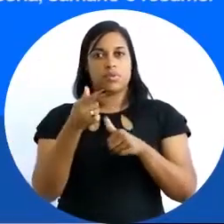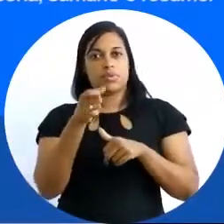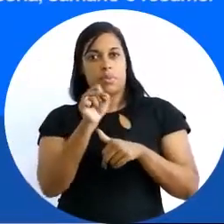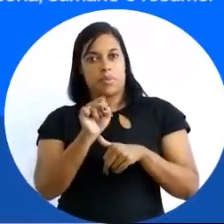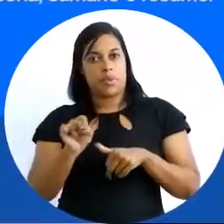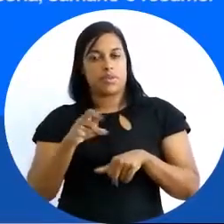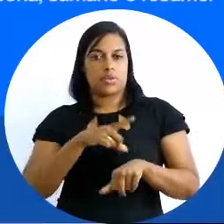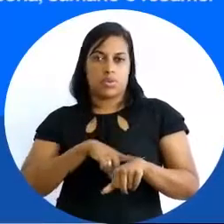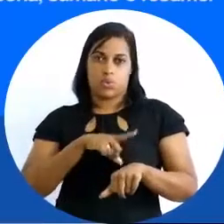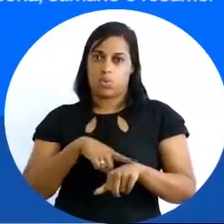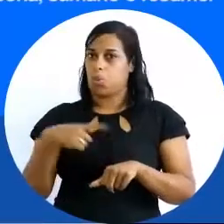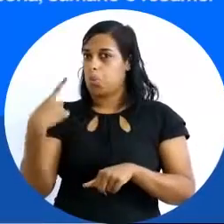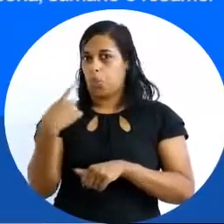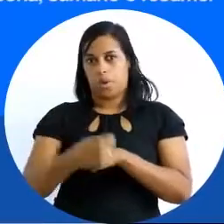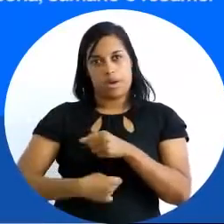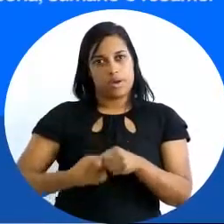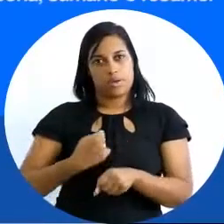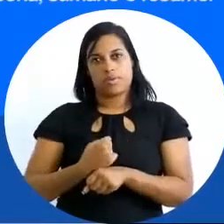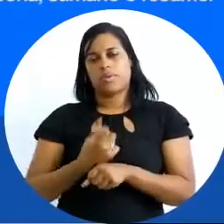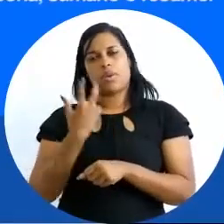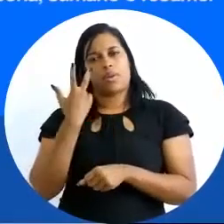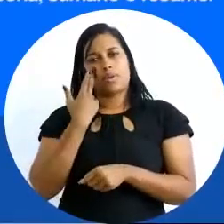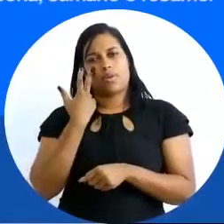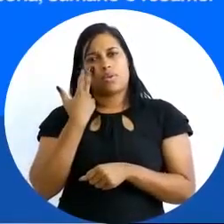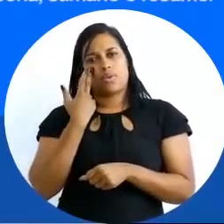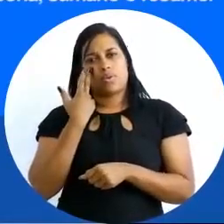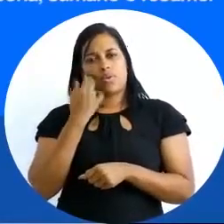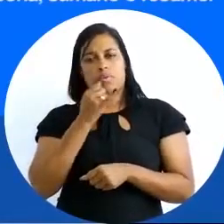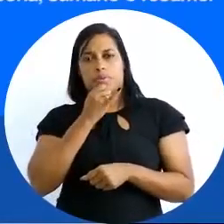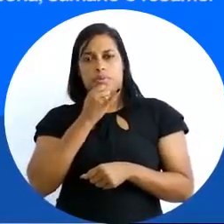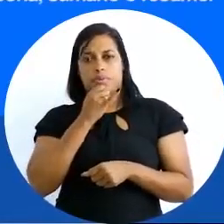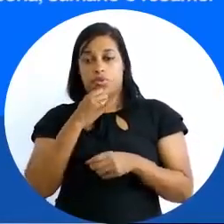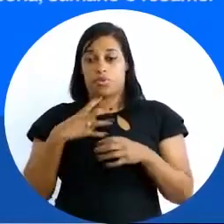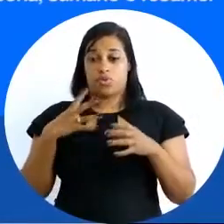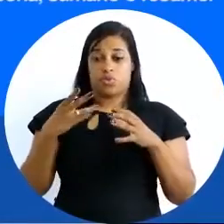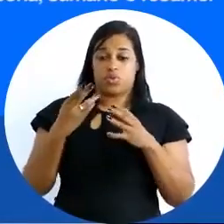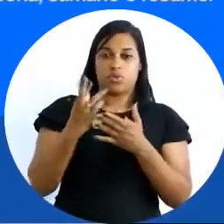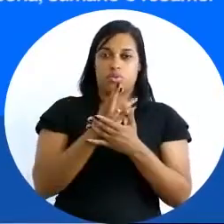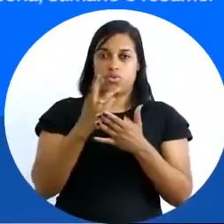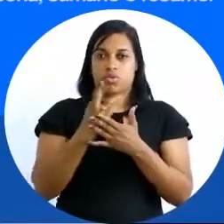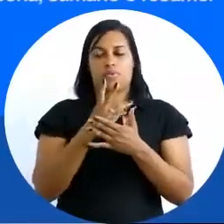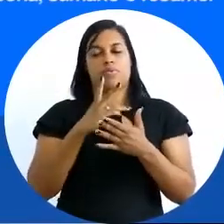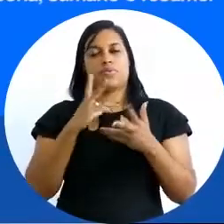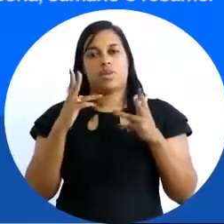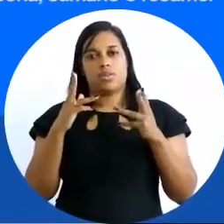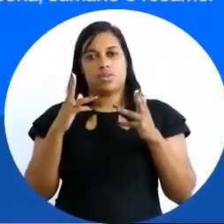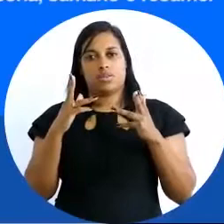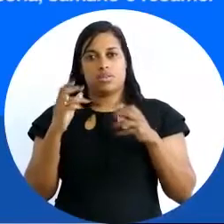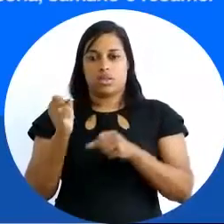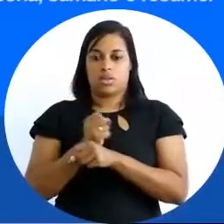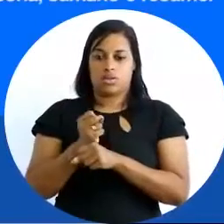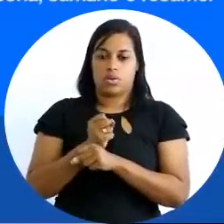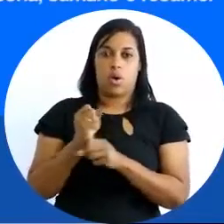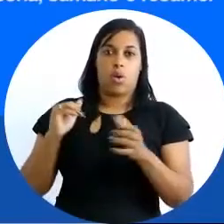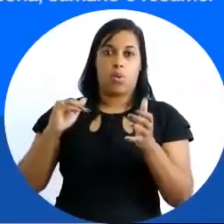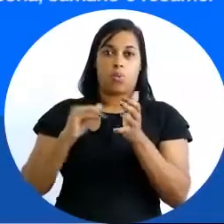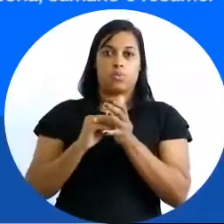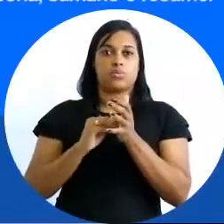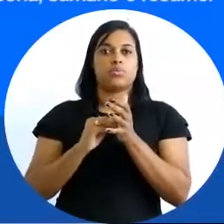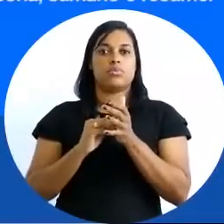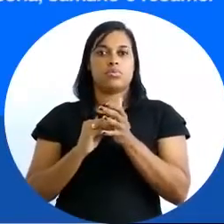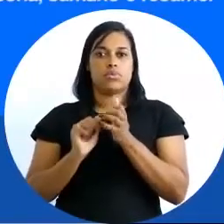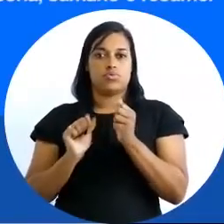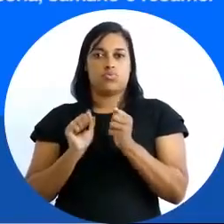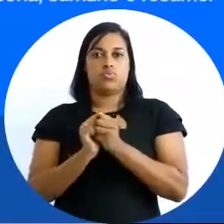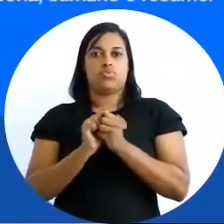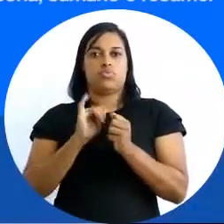por exemplo, ao final de um ano, é comum que, por exemplo, todas as revistas que foram editadas ao longo do ano, o último volume vem acompanhado